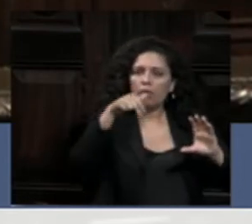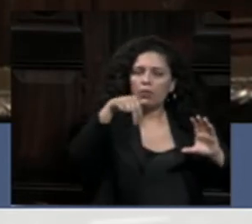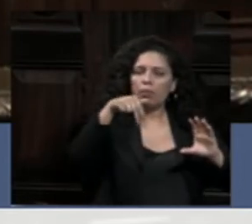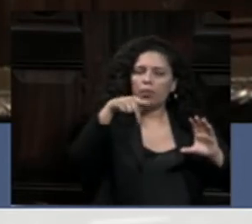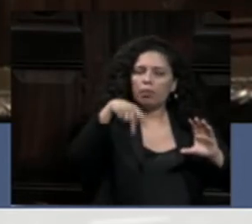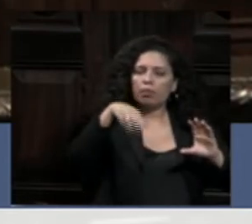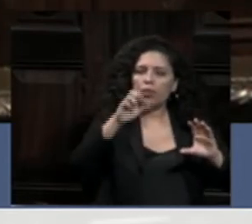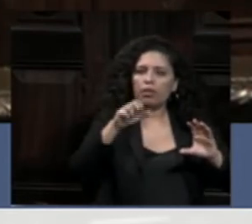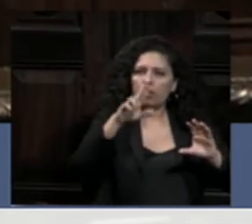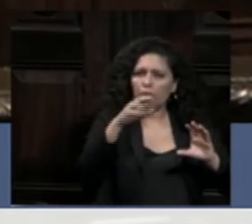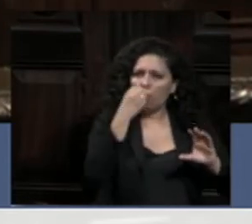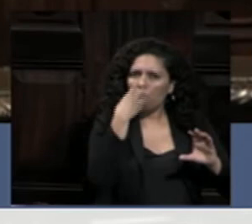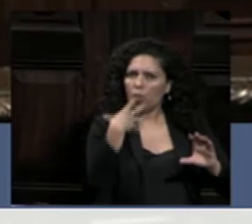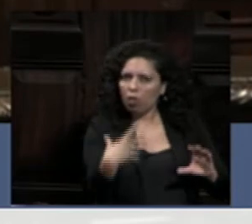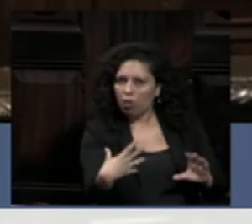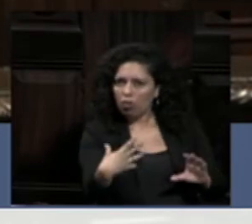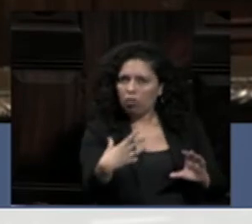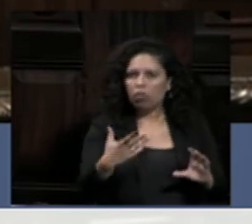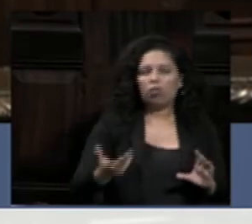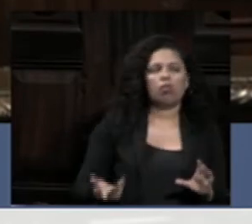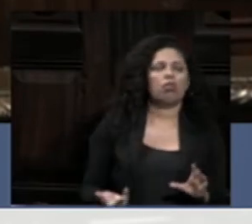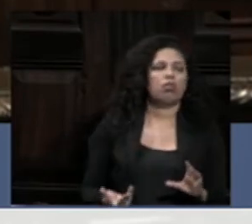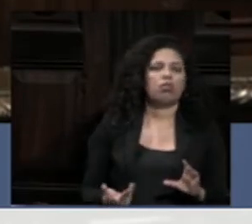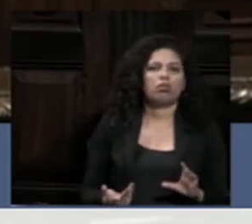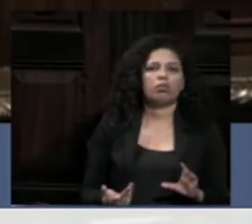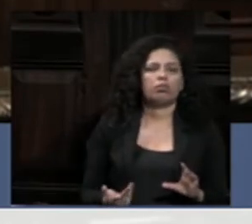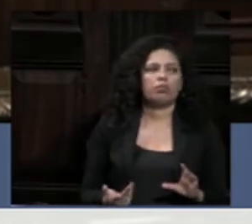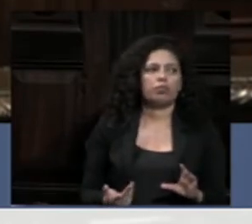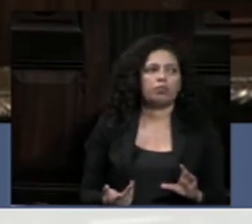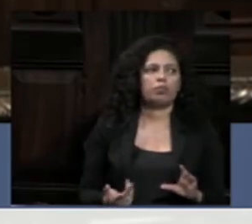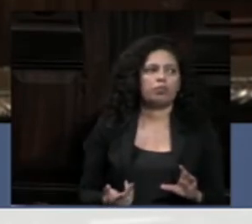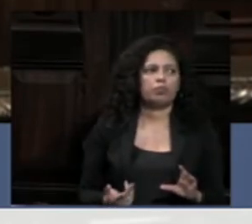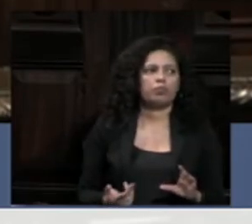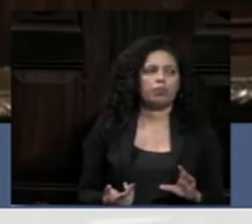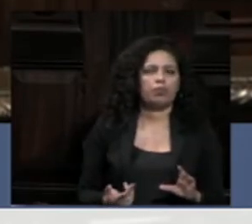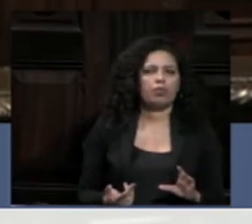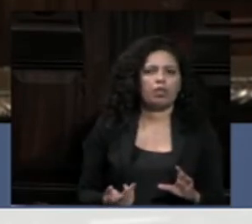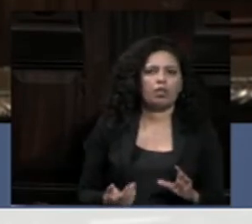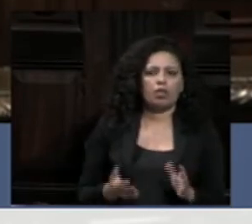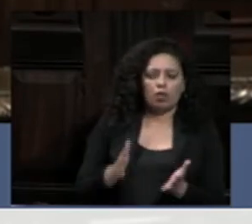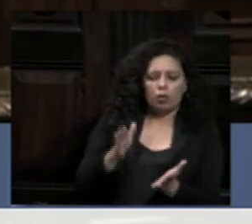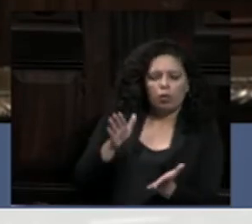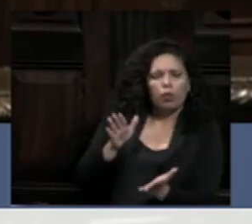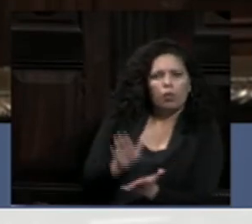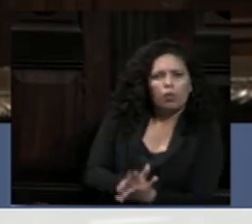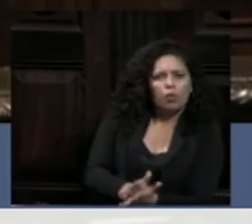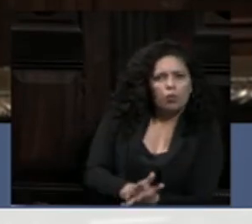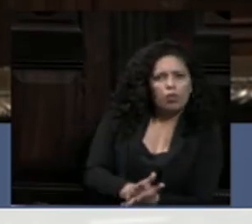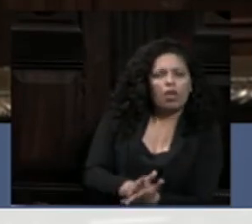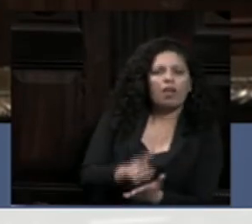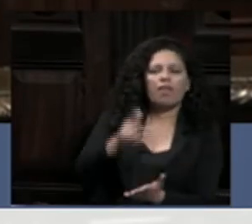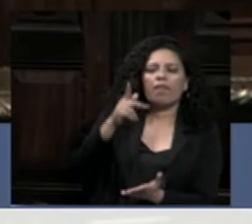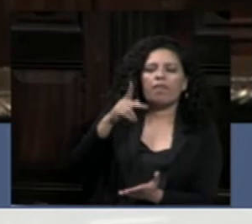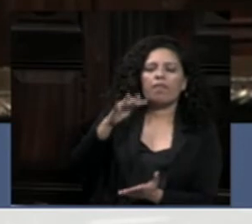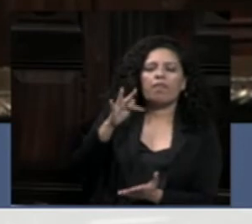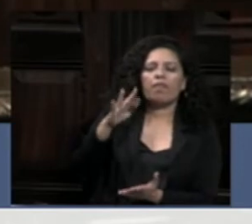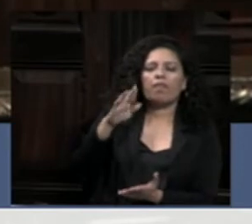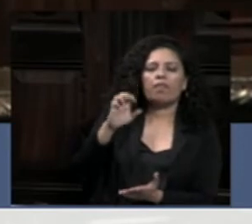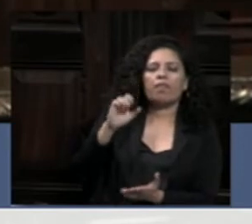conservação, se a parte de freio está